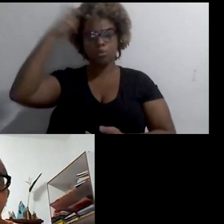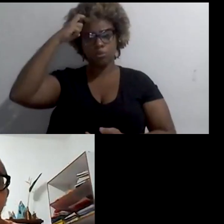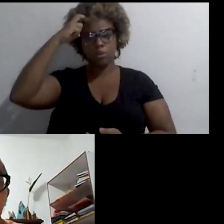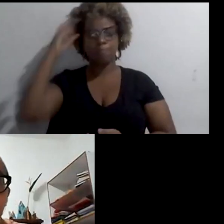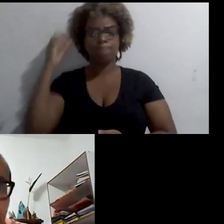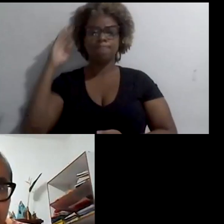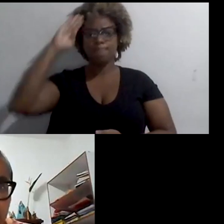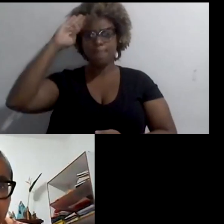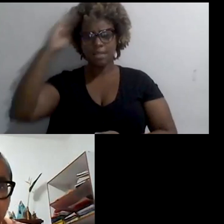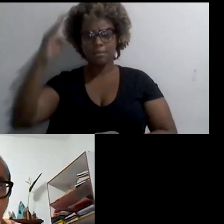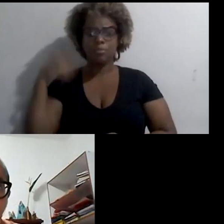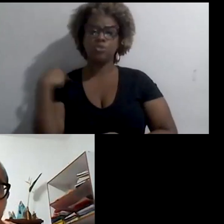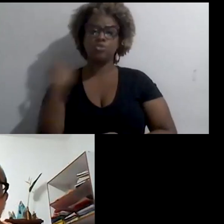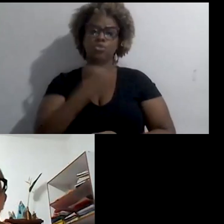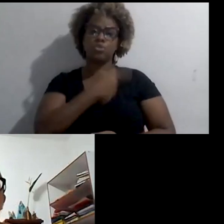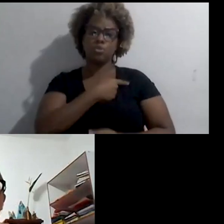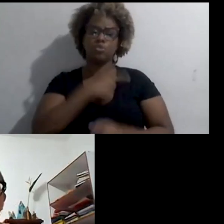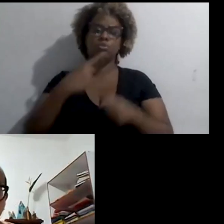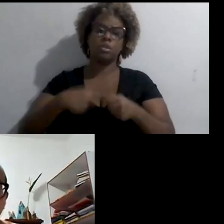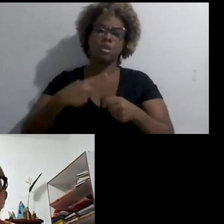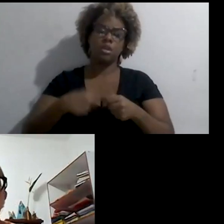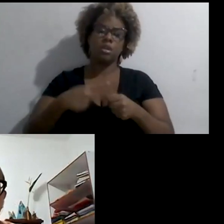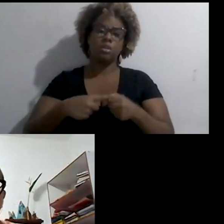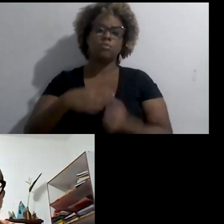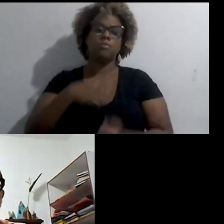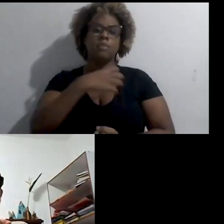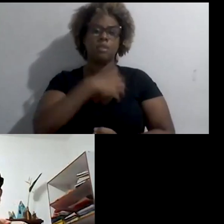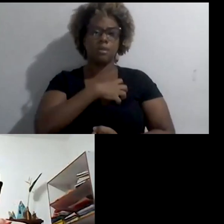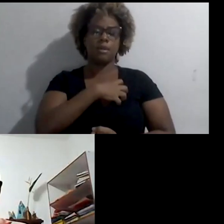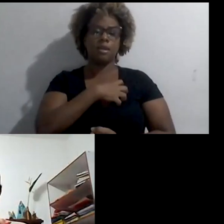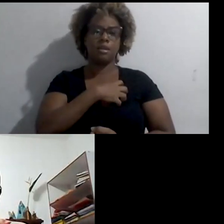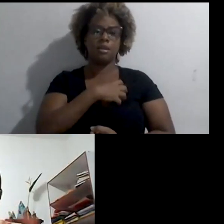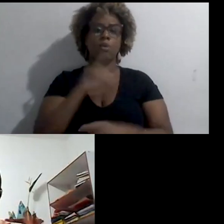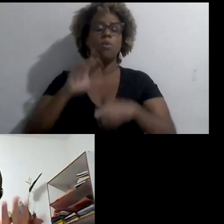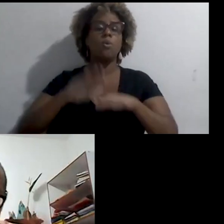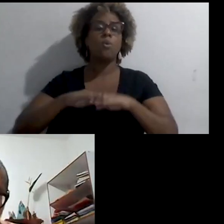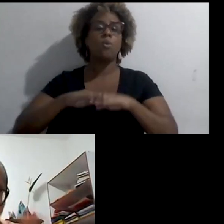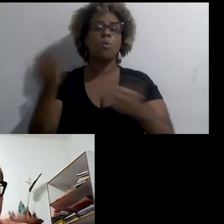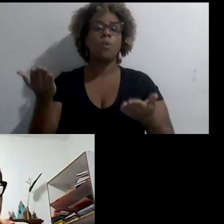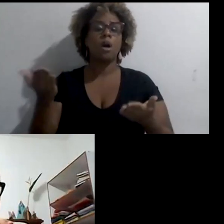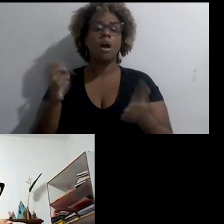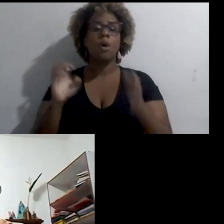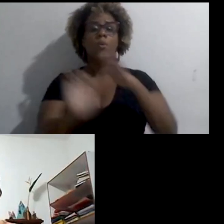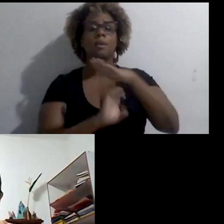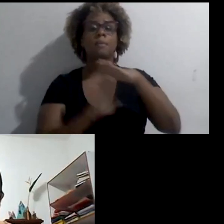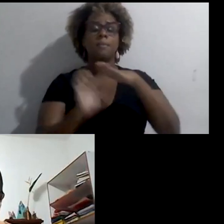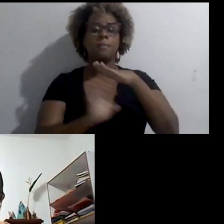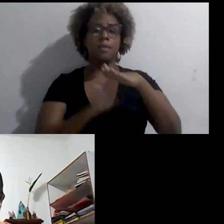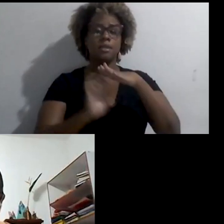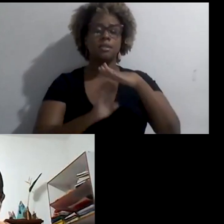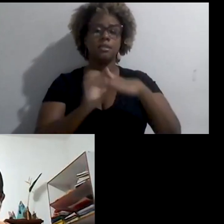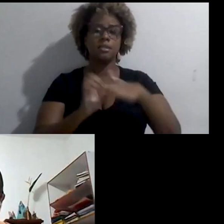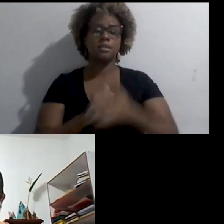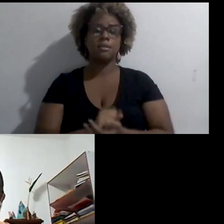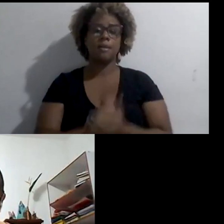Bahia. Quais são as empresas que vão estar conosco, contribuindo para... segundo essas ações permanentes,